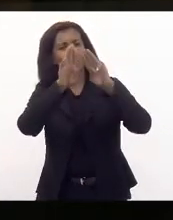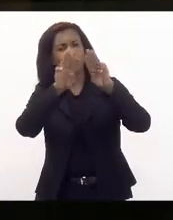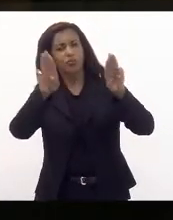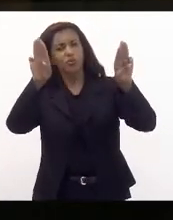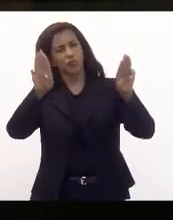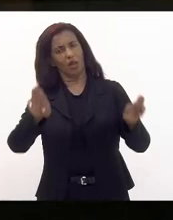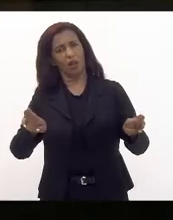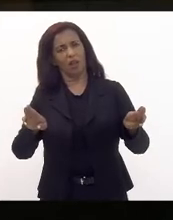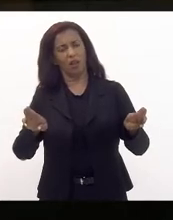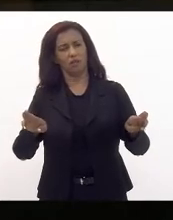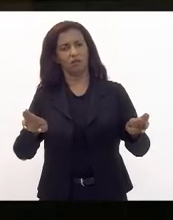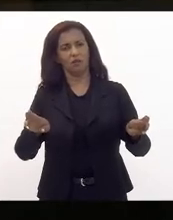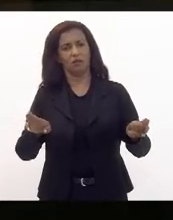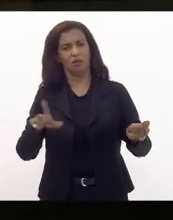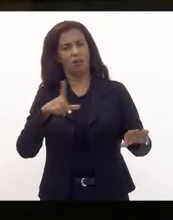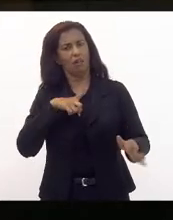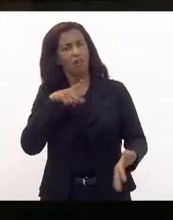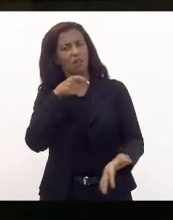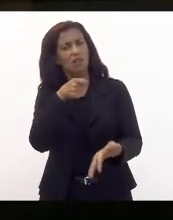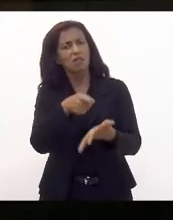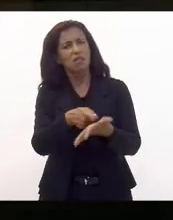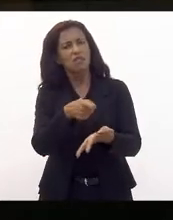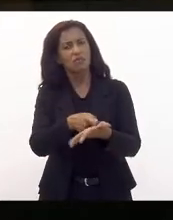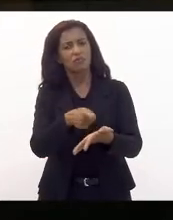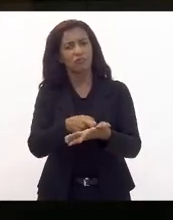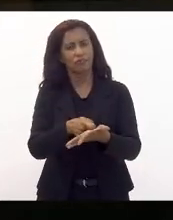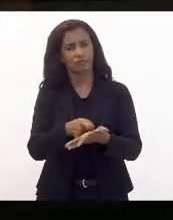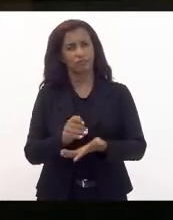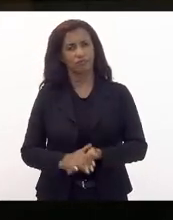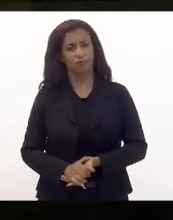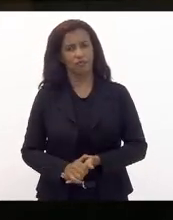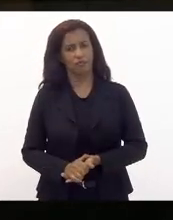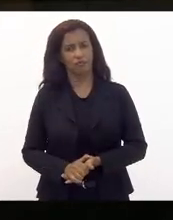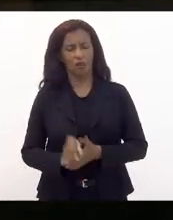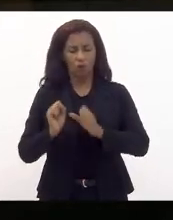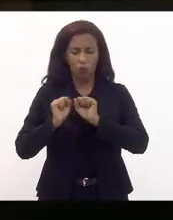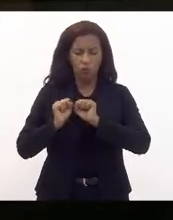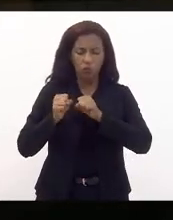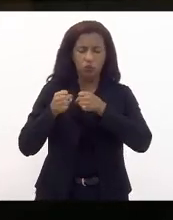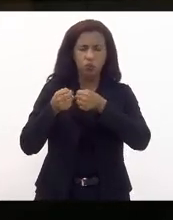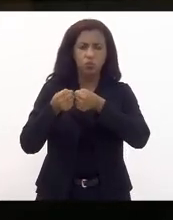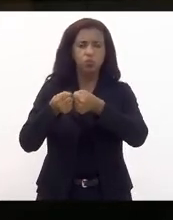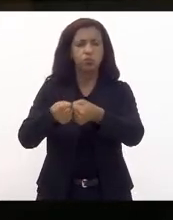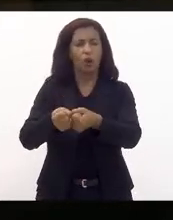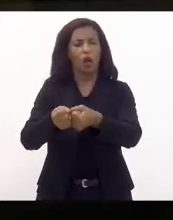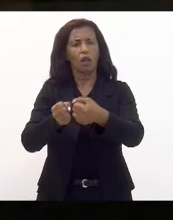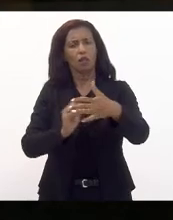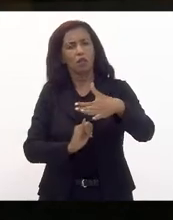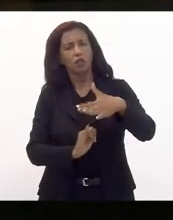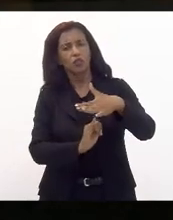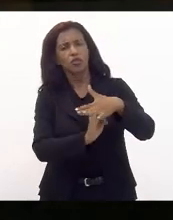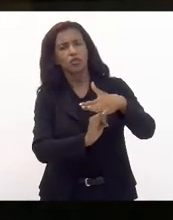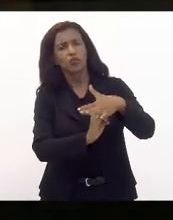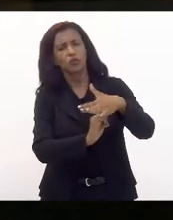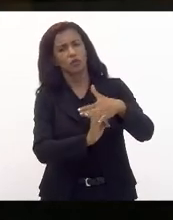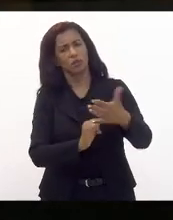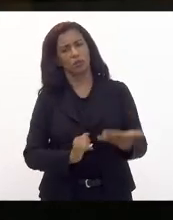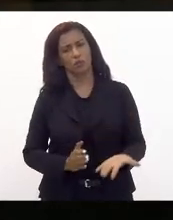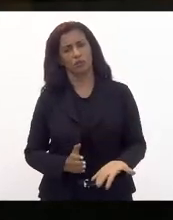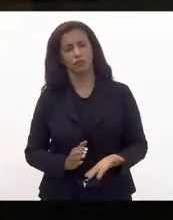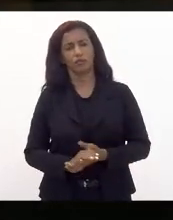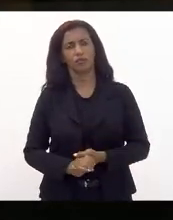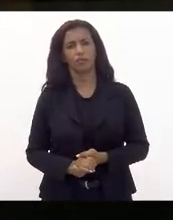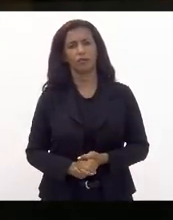Theatro Municipal exigindo o fortalecimento da instituição como Fundação